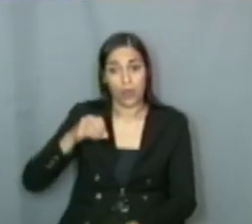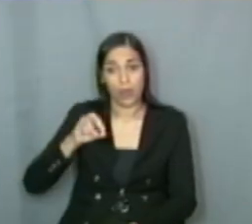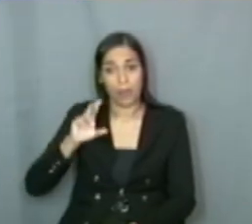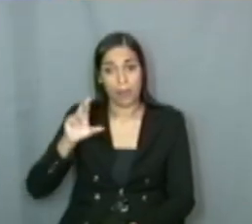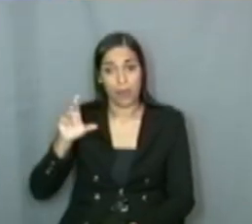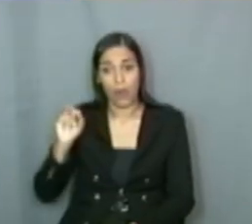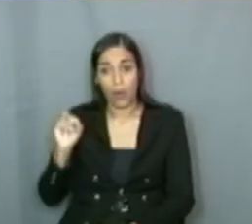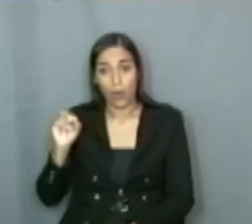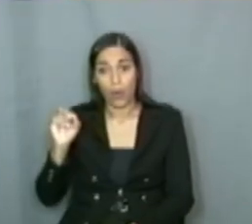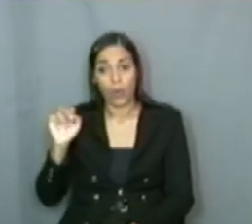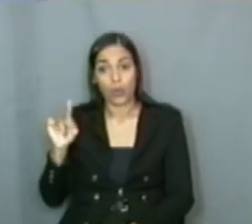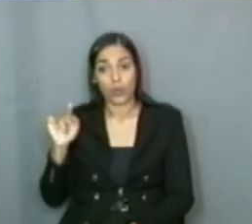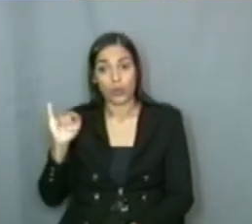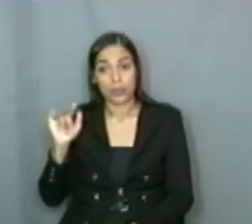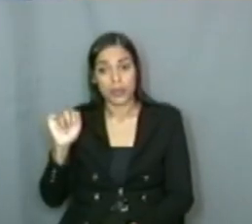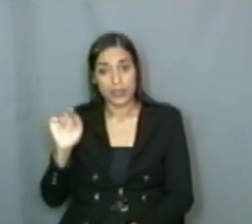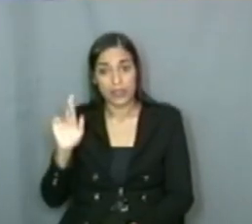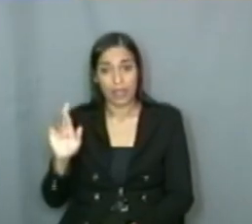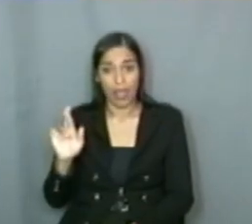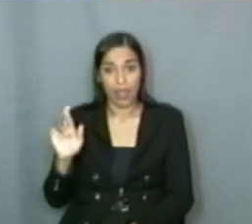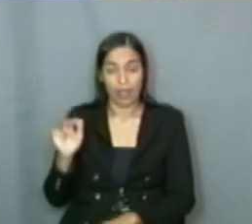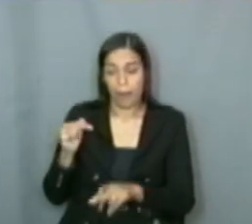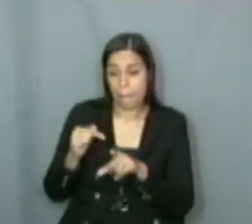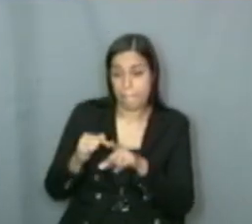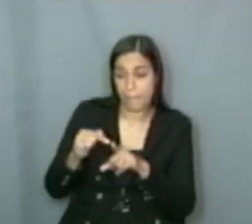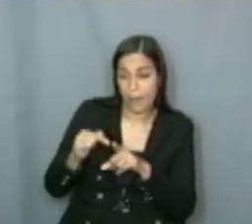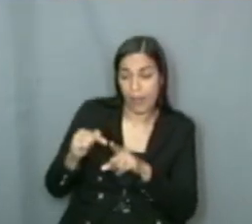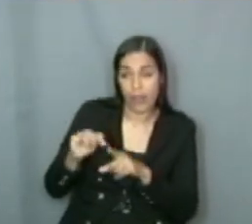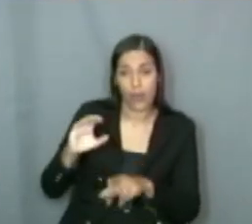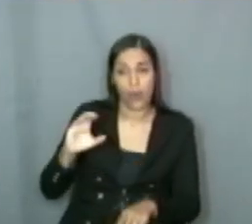Pilar, bairro da Coab, no Ibura.